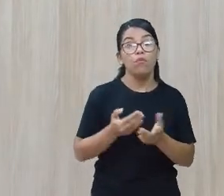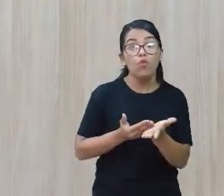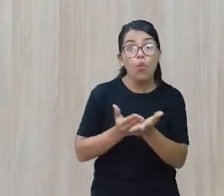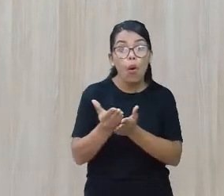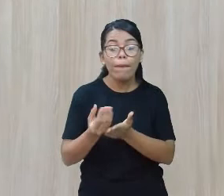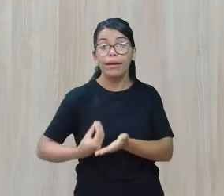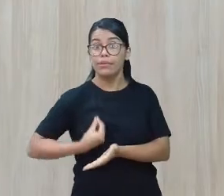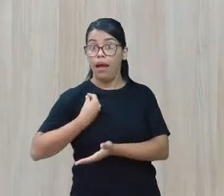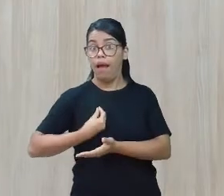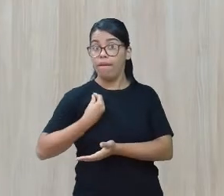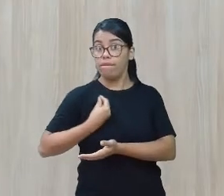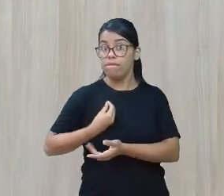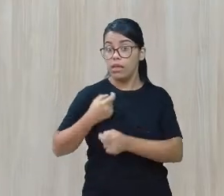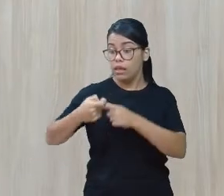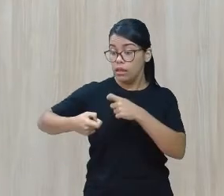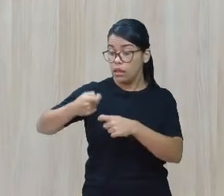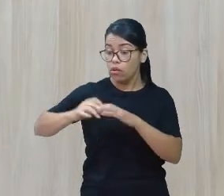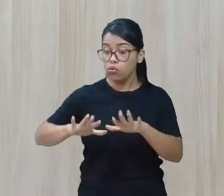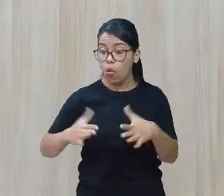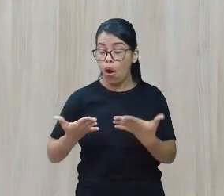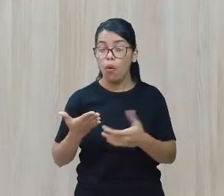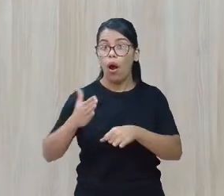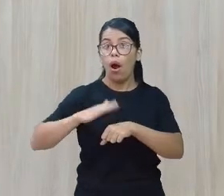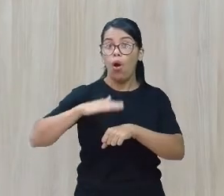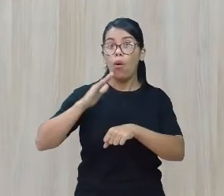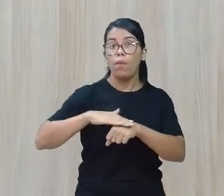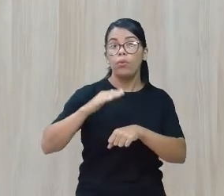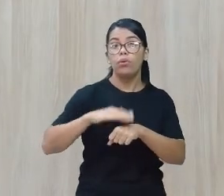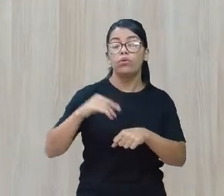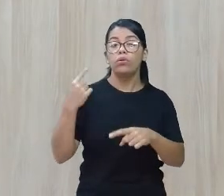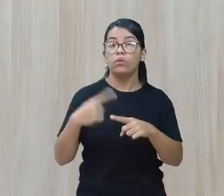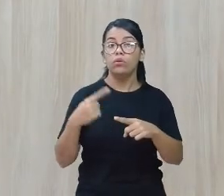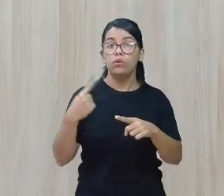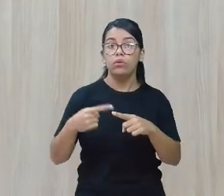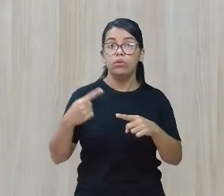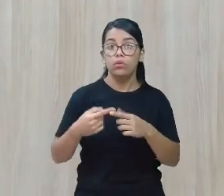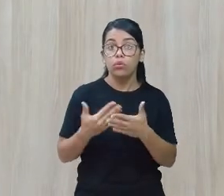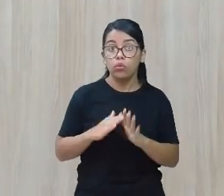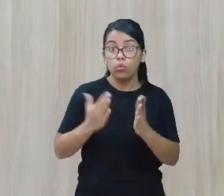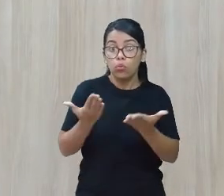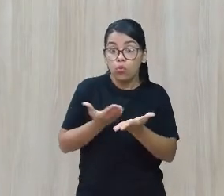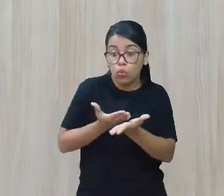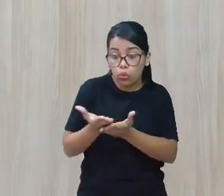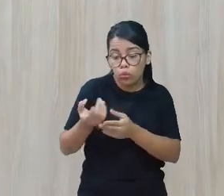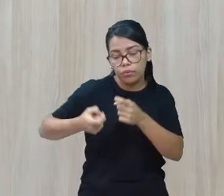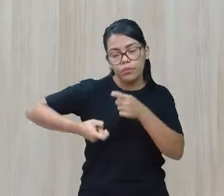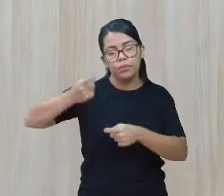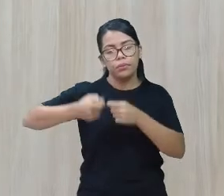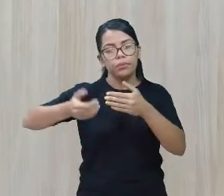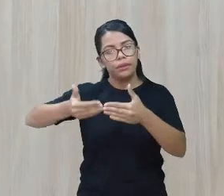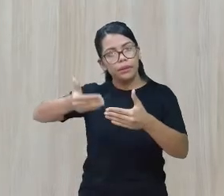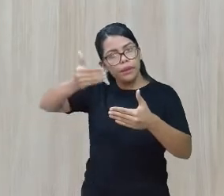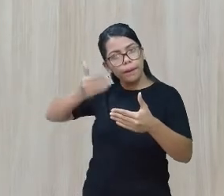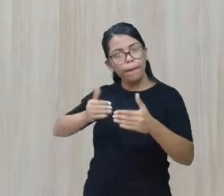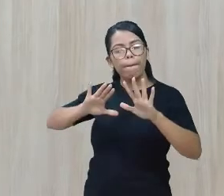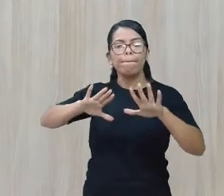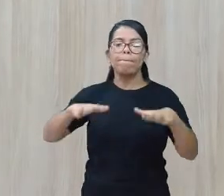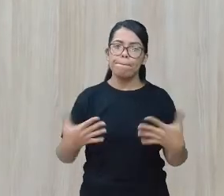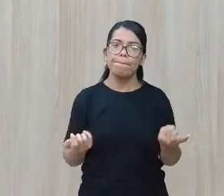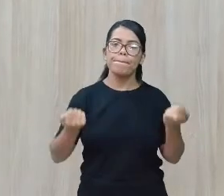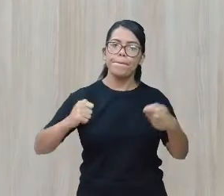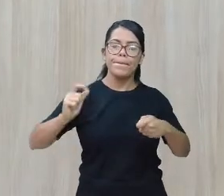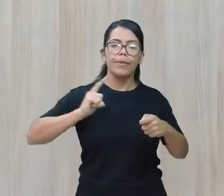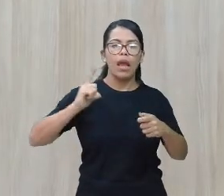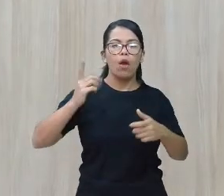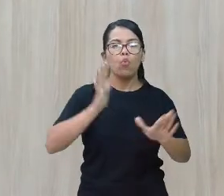que época, né? Porque é através desse início precoce da vida sexual que causa realmente uma